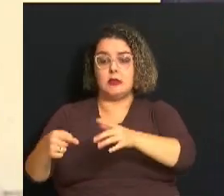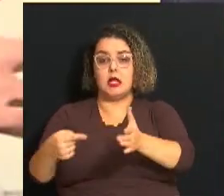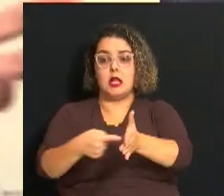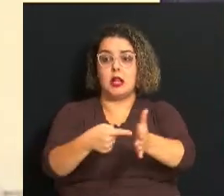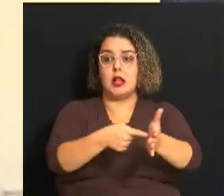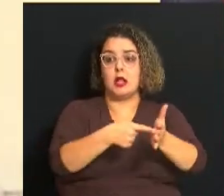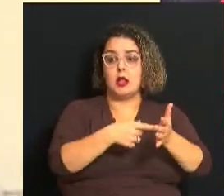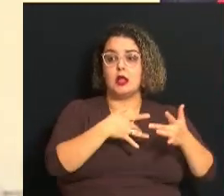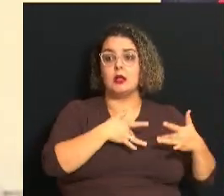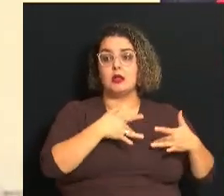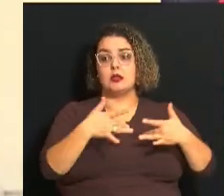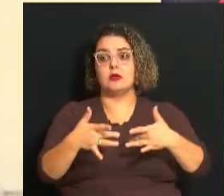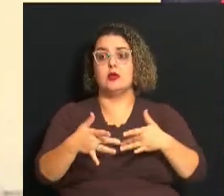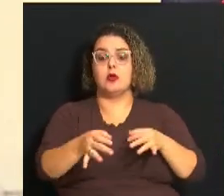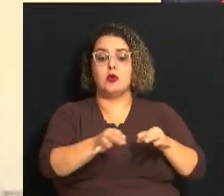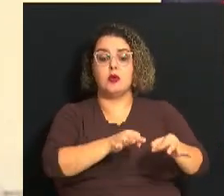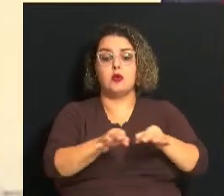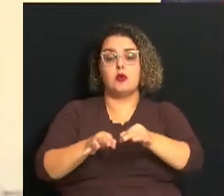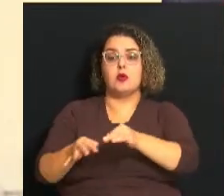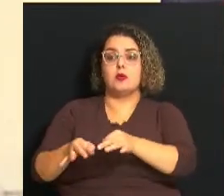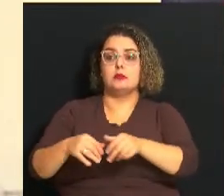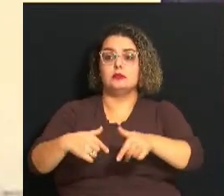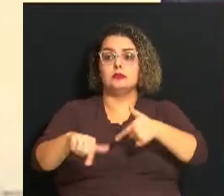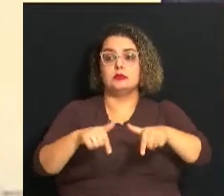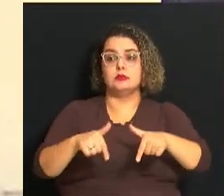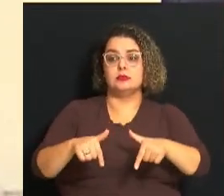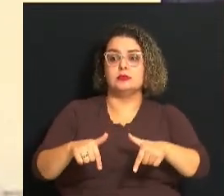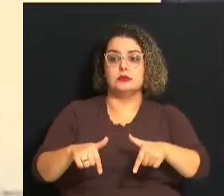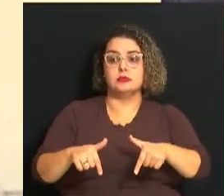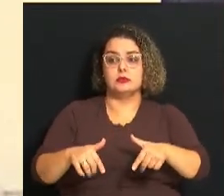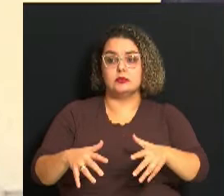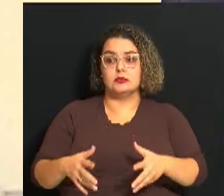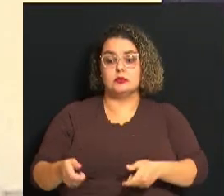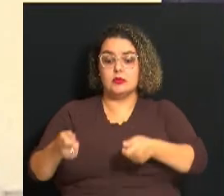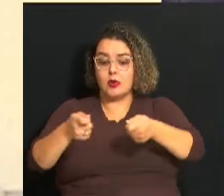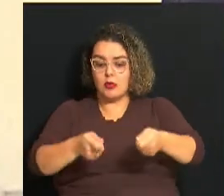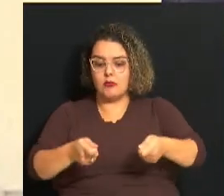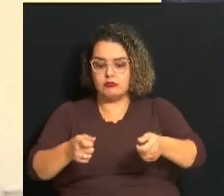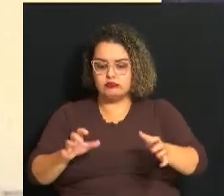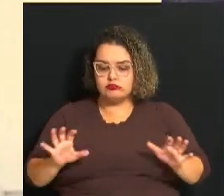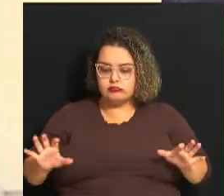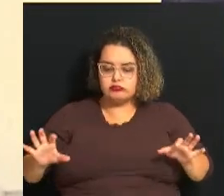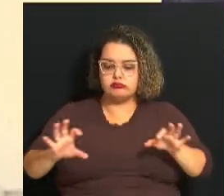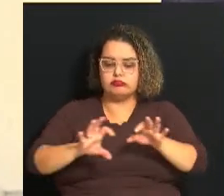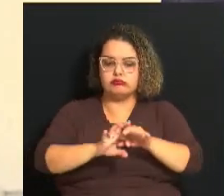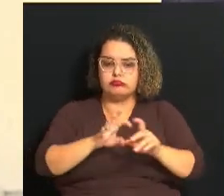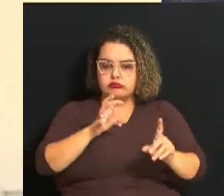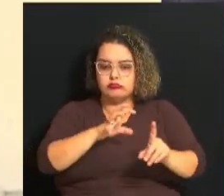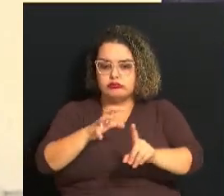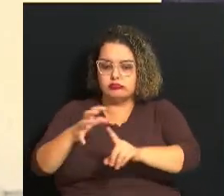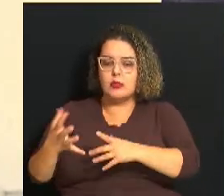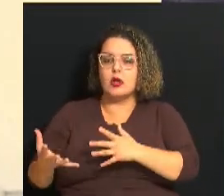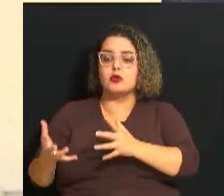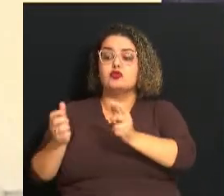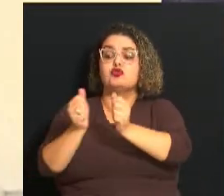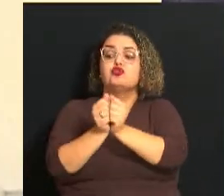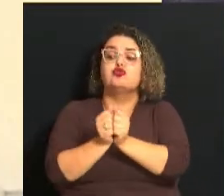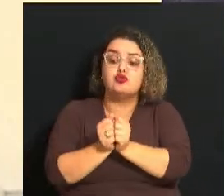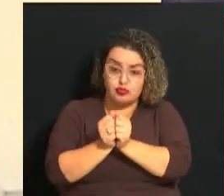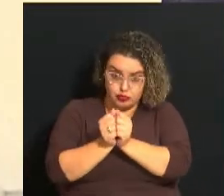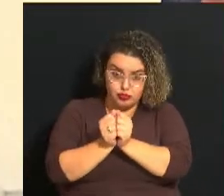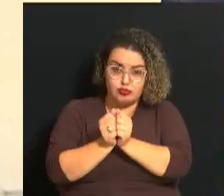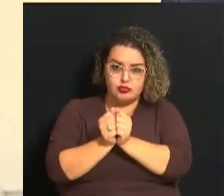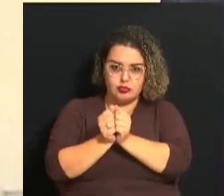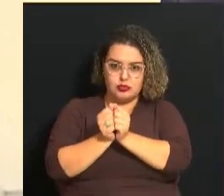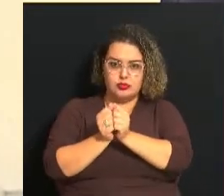solidificação organização do trabalho dos trabalhadores trabalhadores da solidificação dos laços e humanitários e solidários talvez de